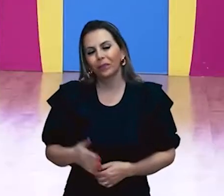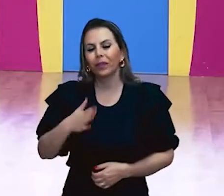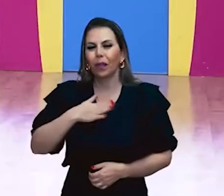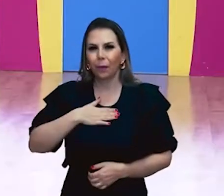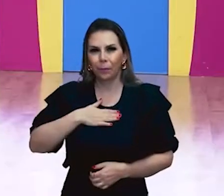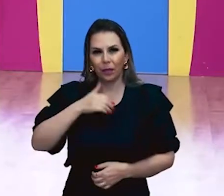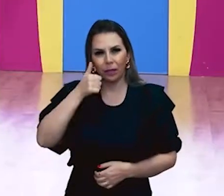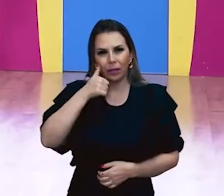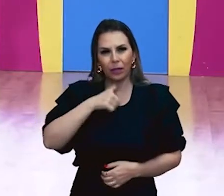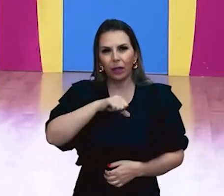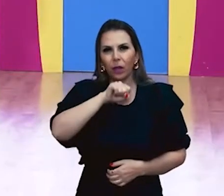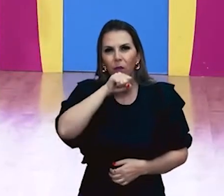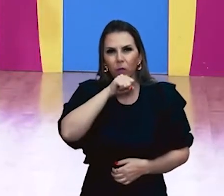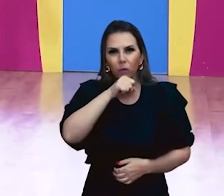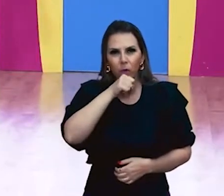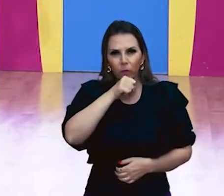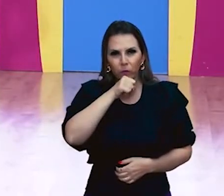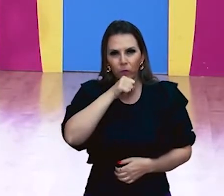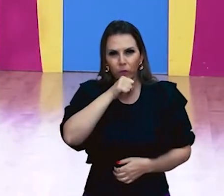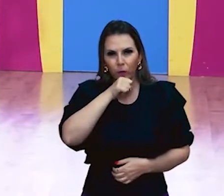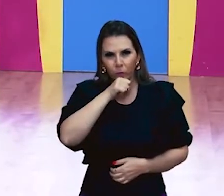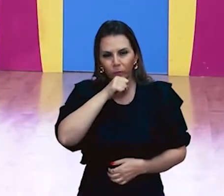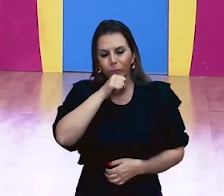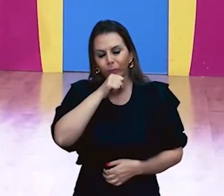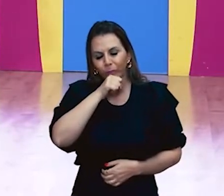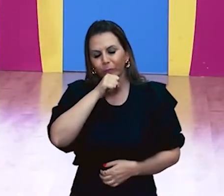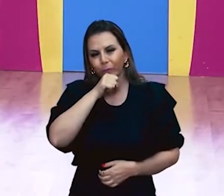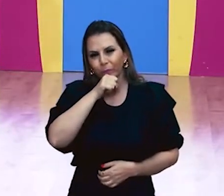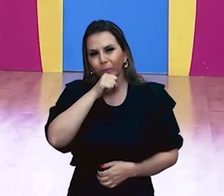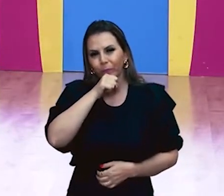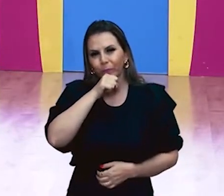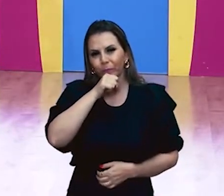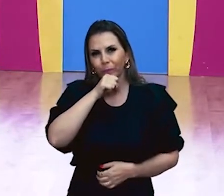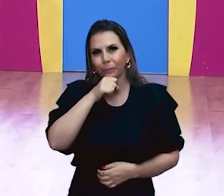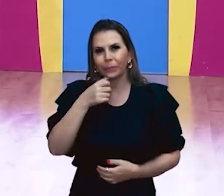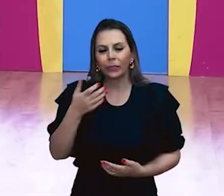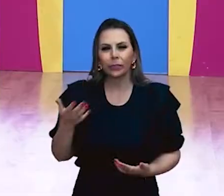que a minha avó, ela...